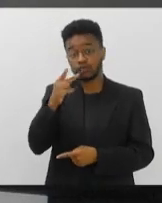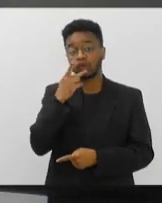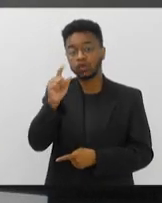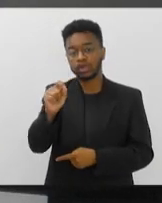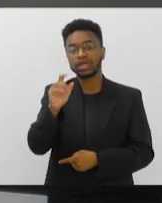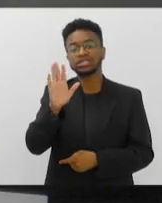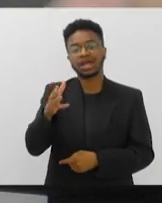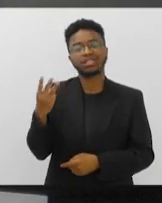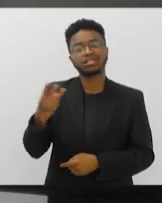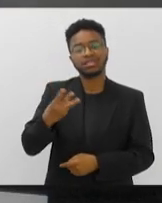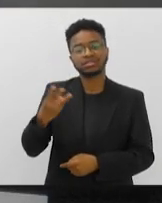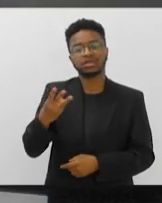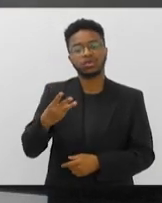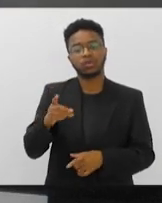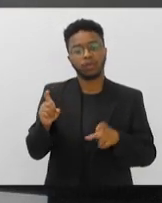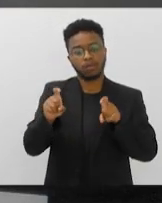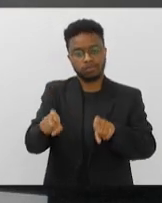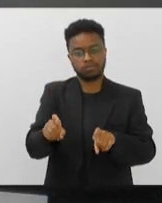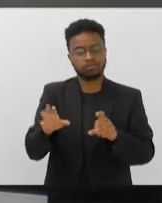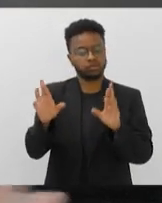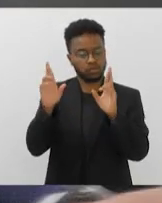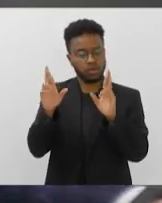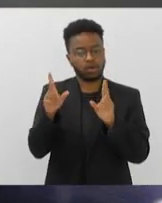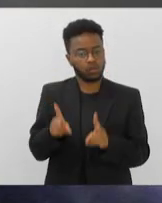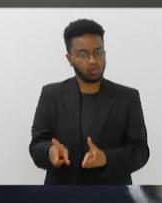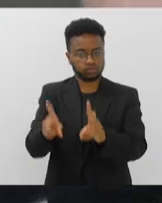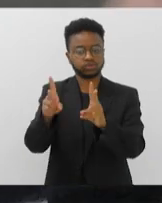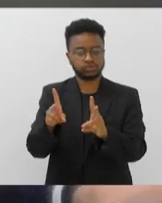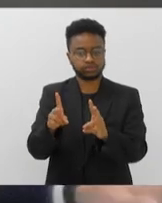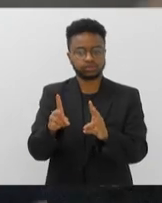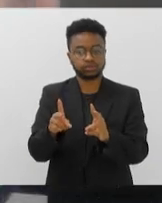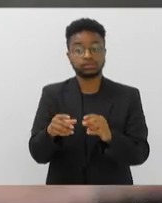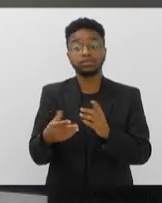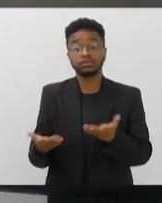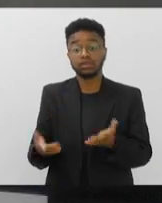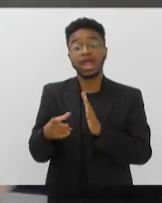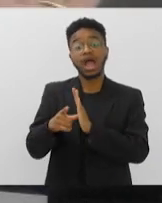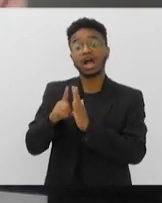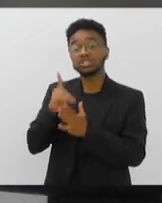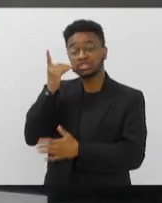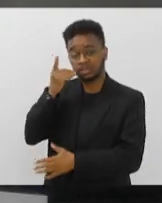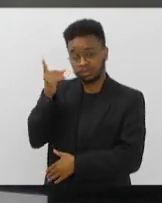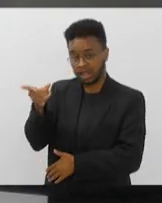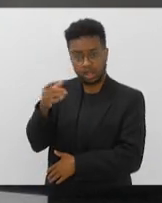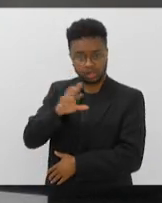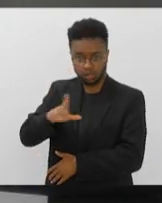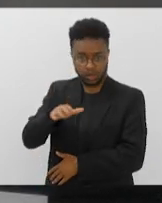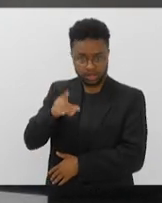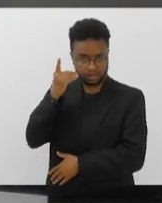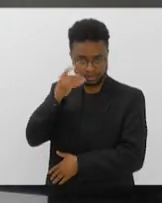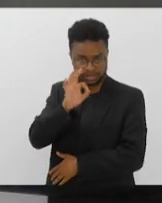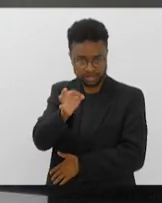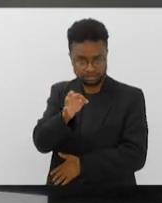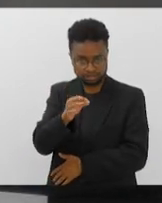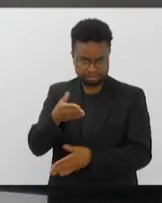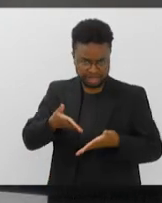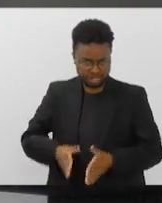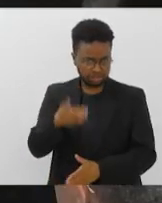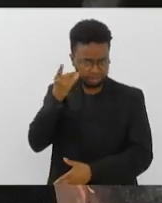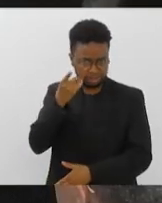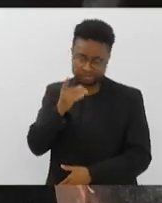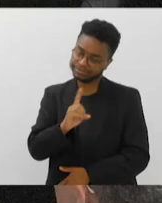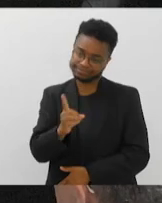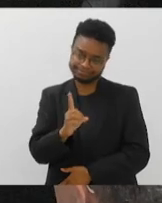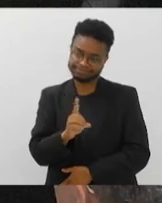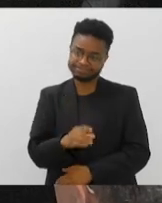mandatos três e muitos se Deus quiser Antes ser deputada a tia Ju não era deputada não é isso tia Ju ou nasceu deputada não nasceu